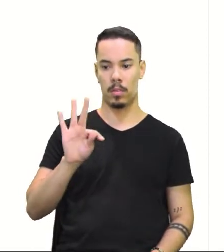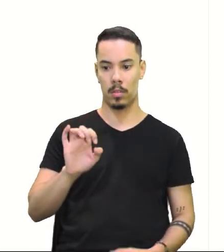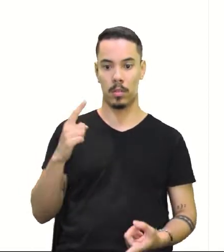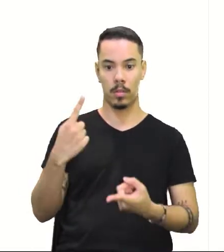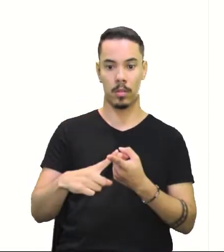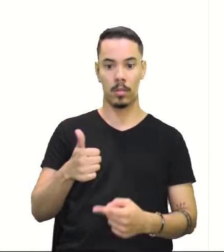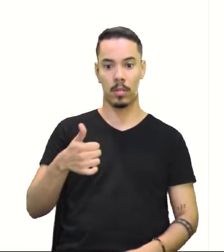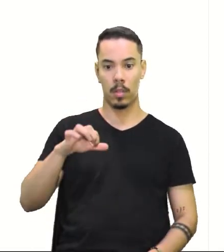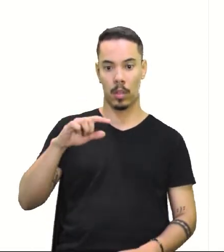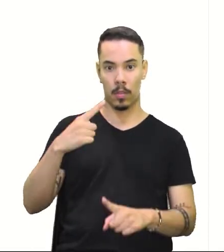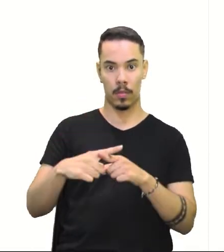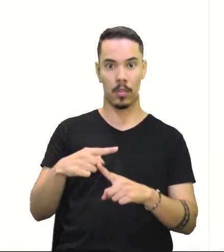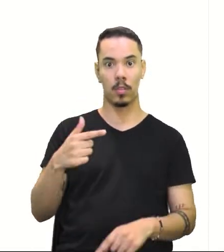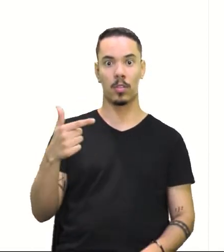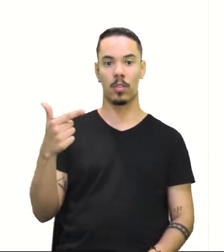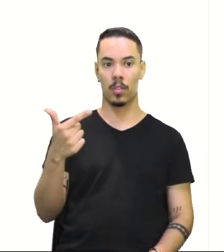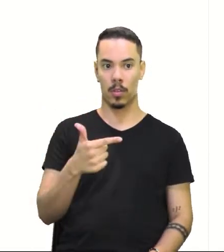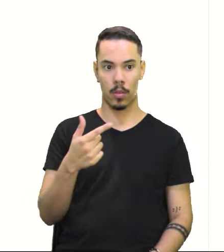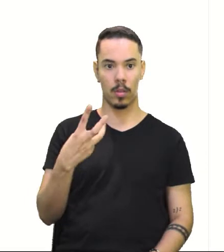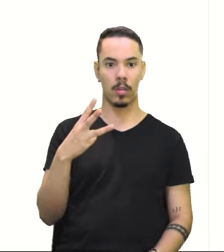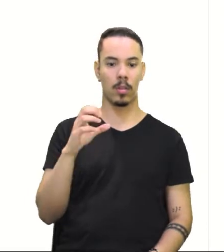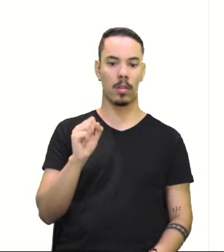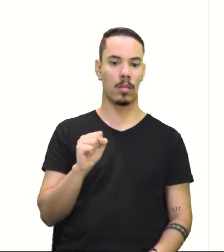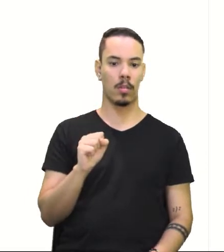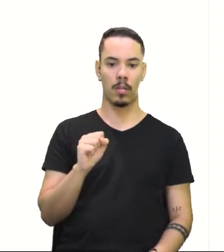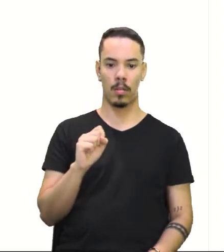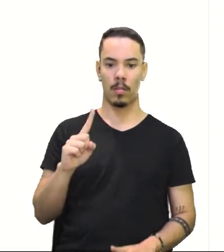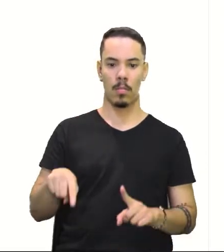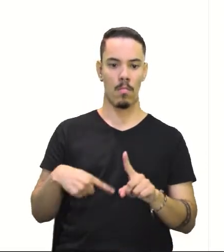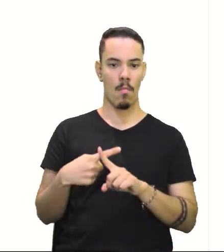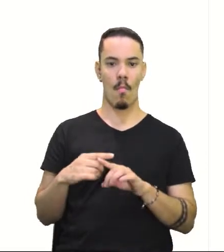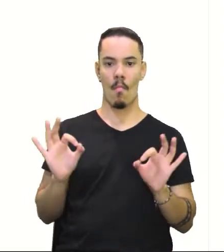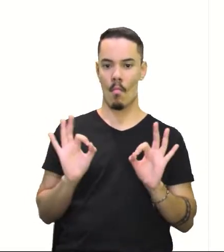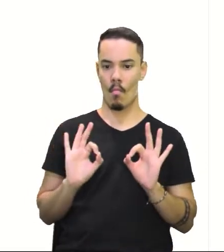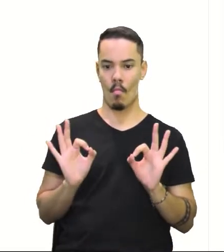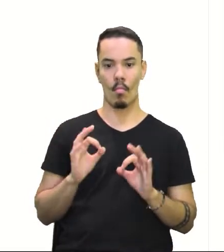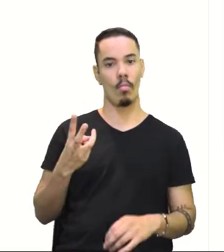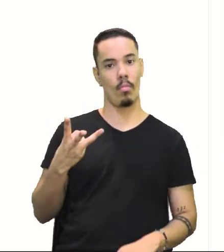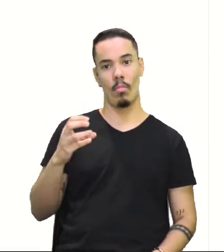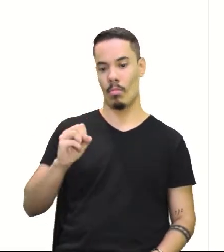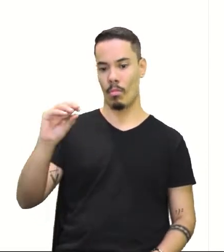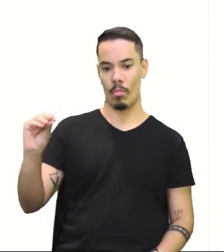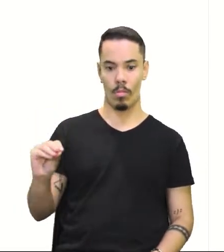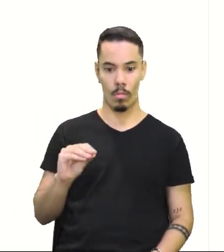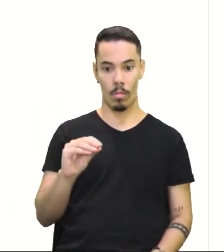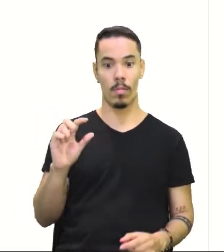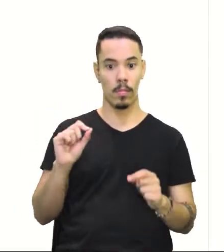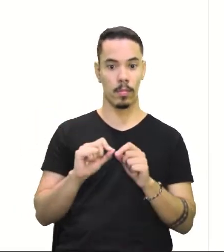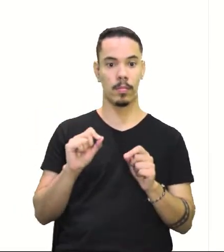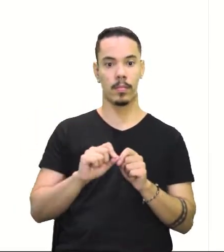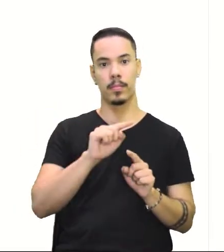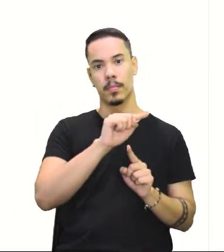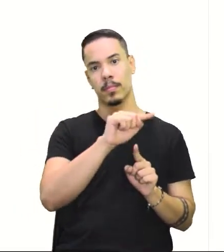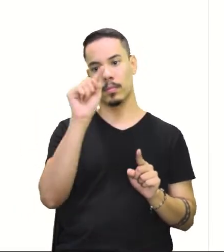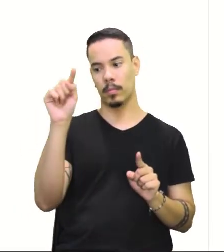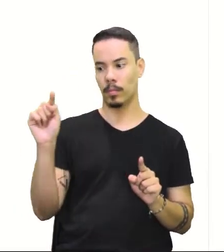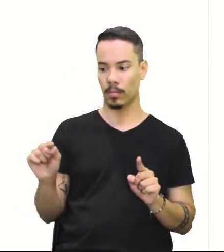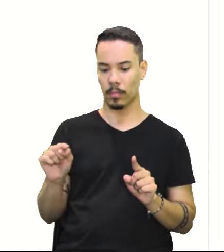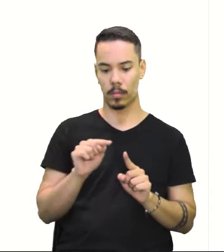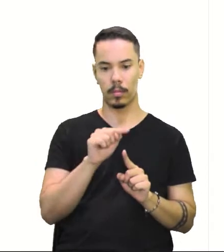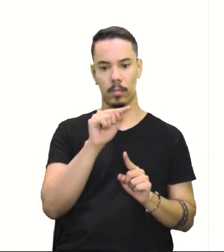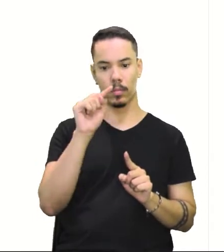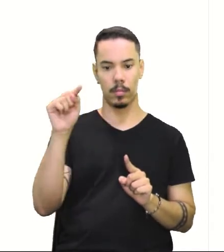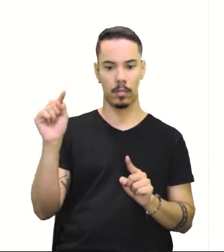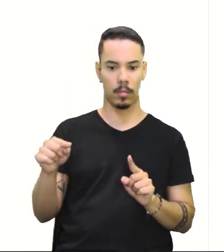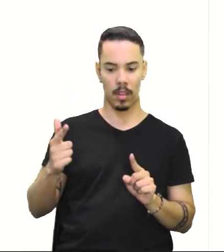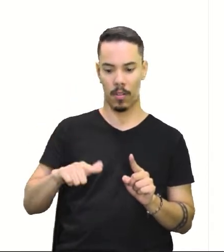vezes 2, 38. Mais nada, baixa o 38. Então, assim a gente vai fazendo esse procedimento